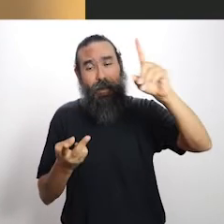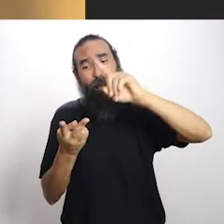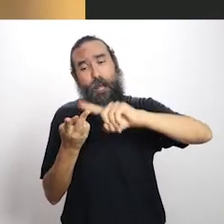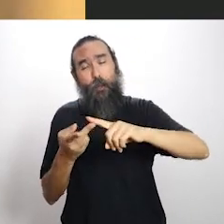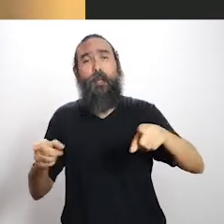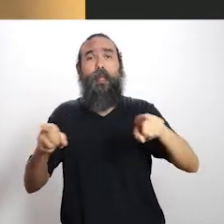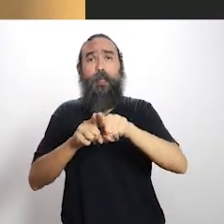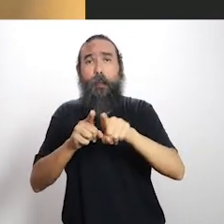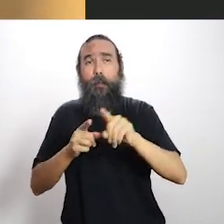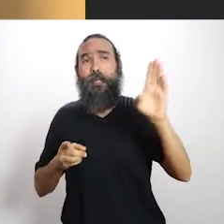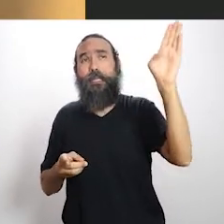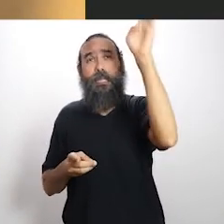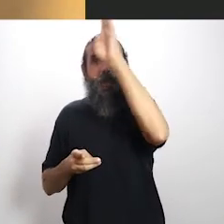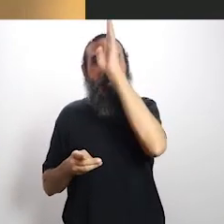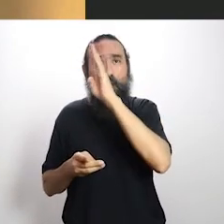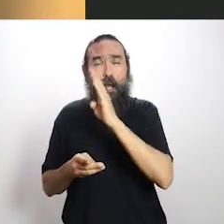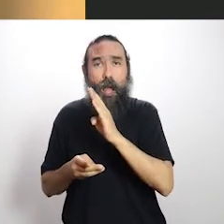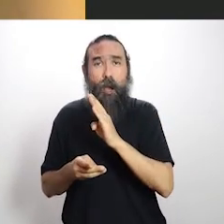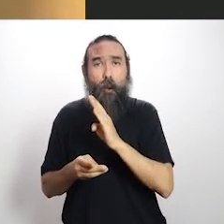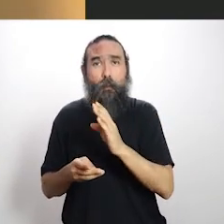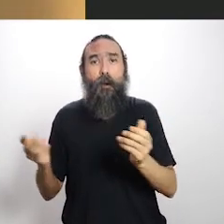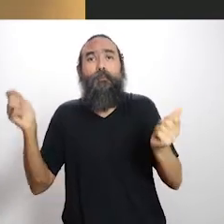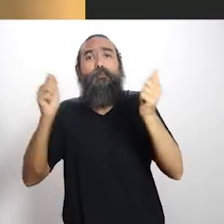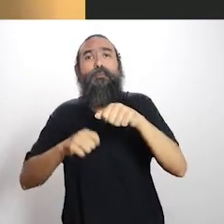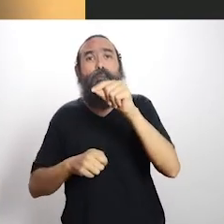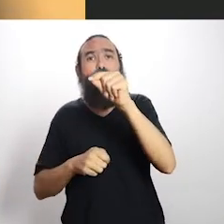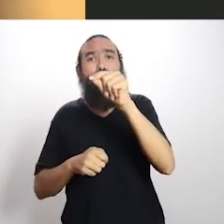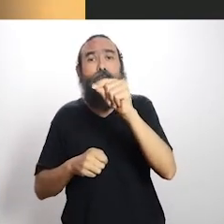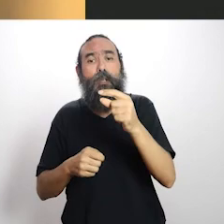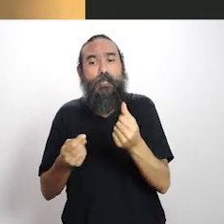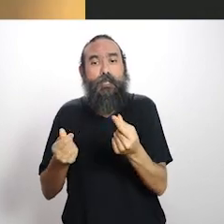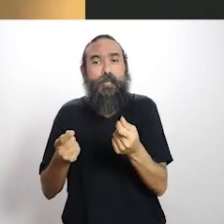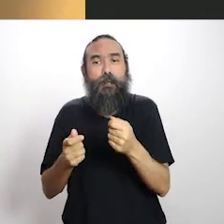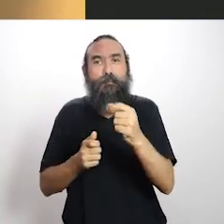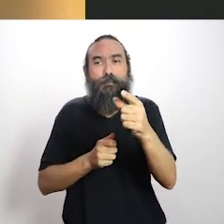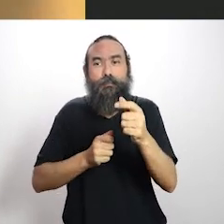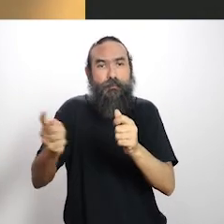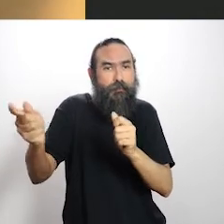prevê nos municípios e estados que não tem a lei